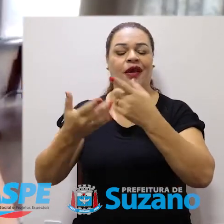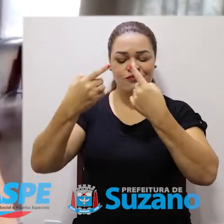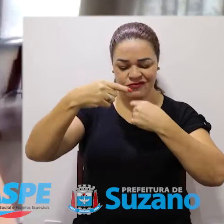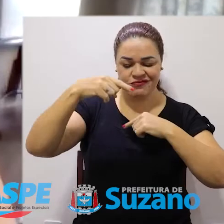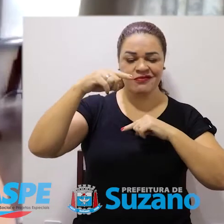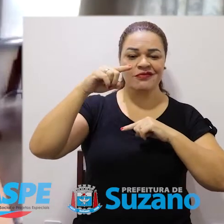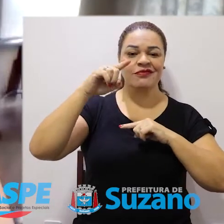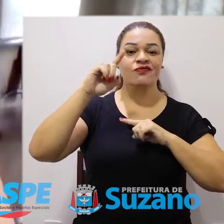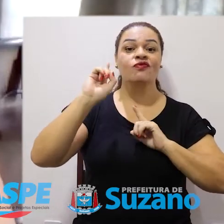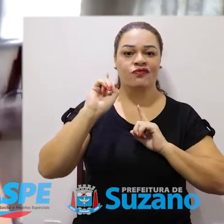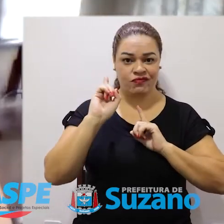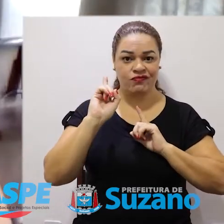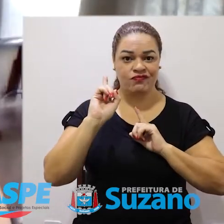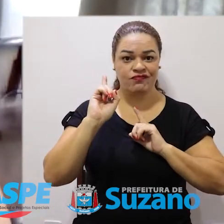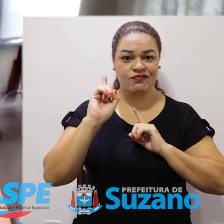se constituir